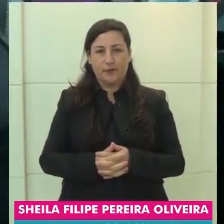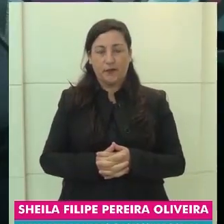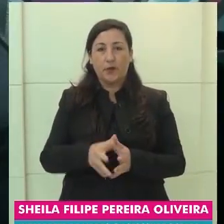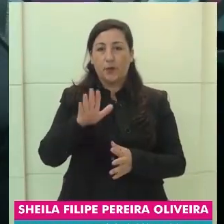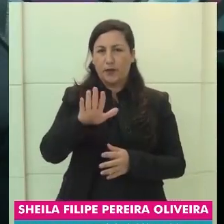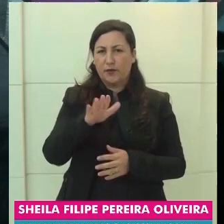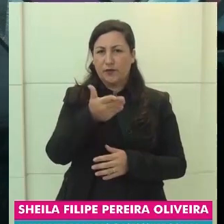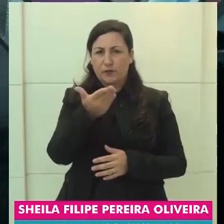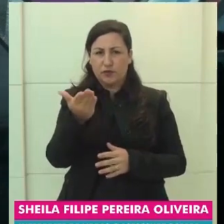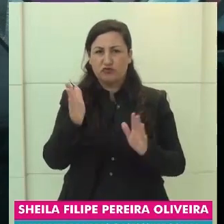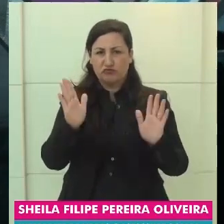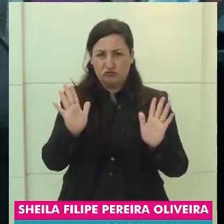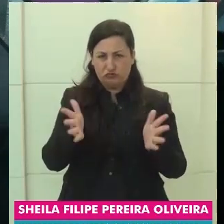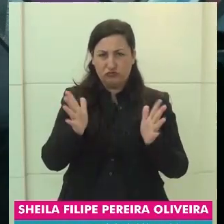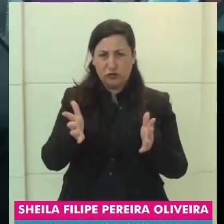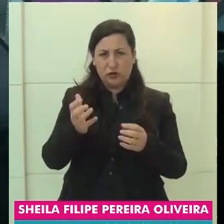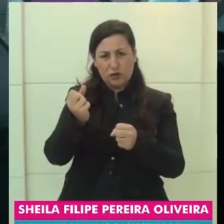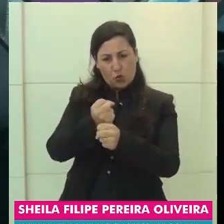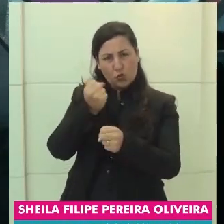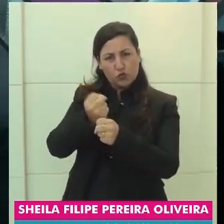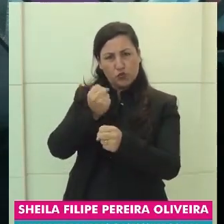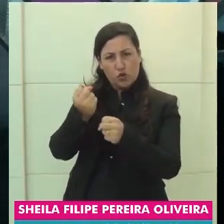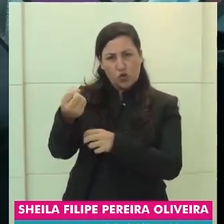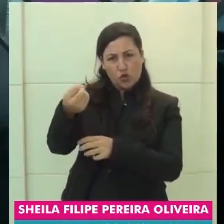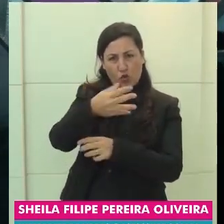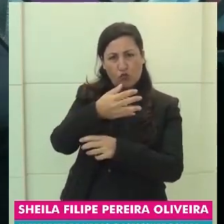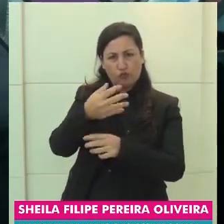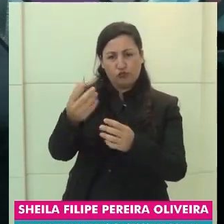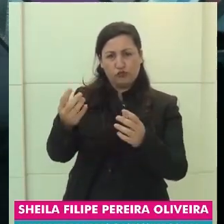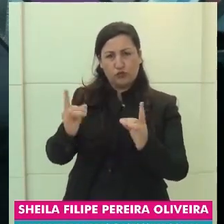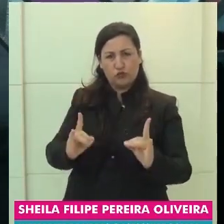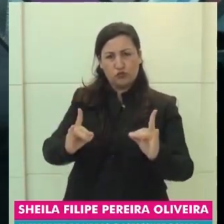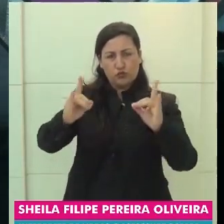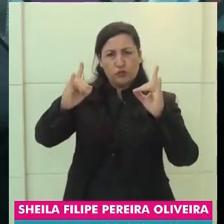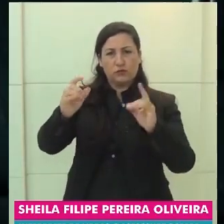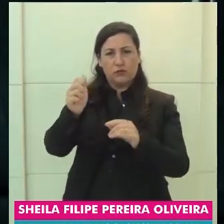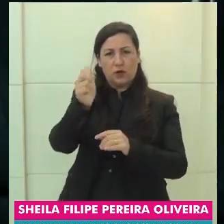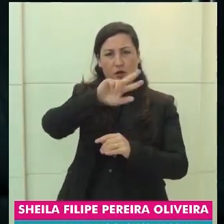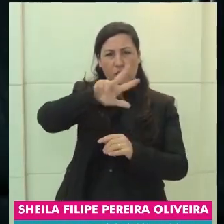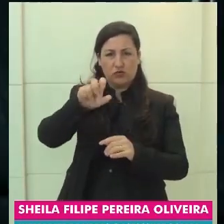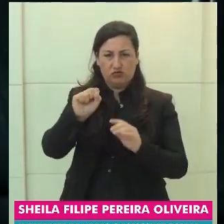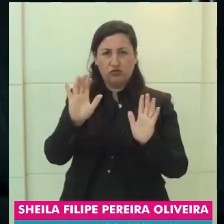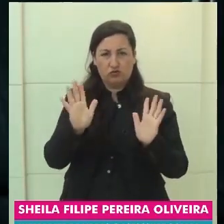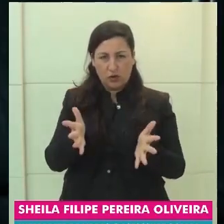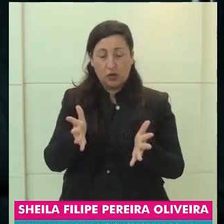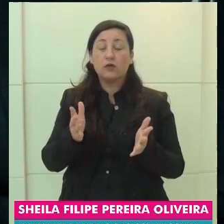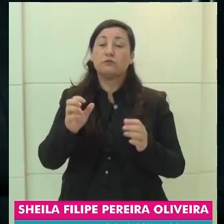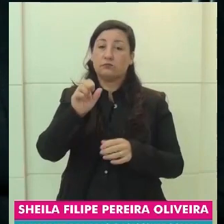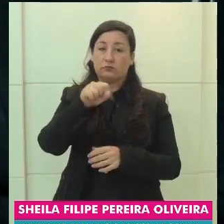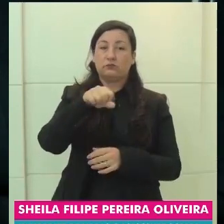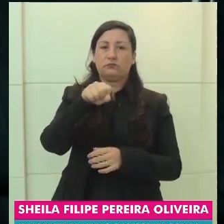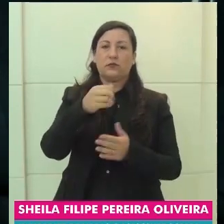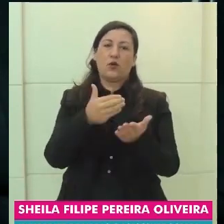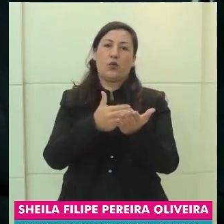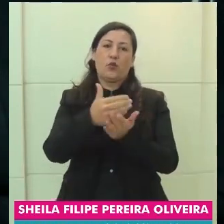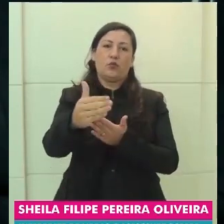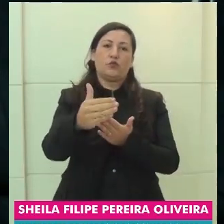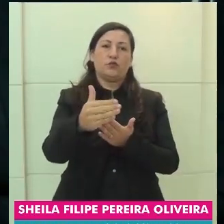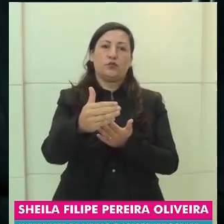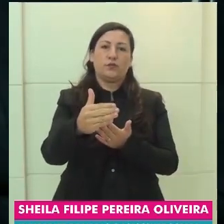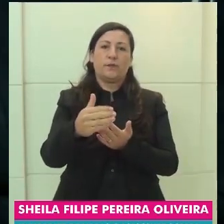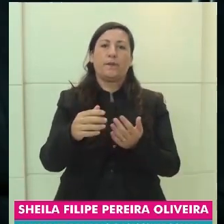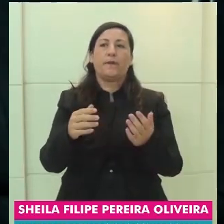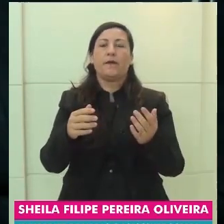Mas vocês já estão construindo a nova sede, né? Sim. A primeira parte da obra, como já foi